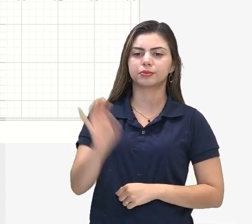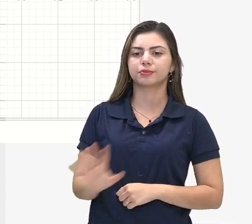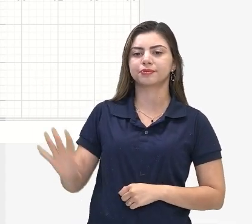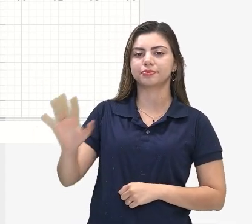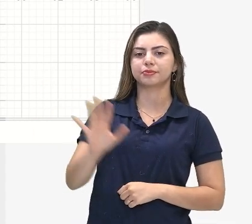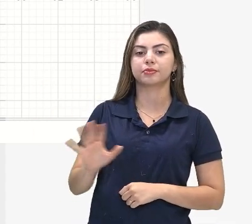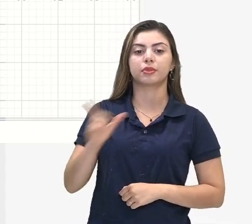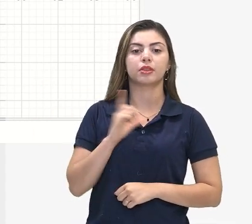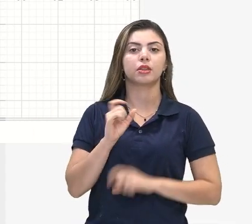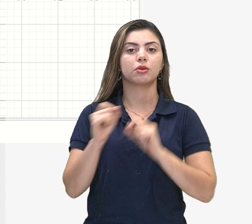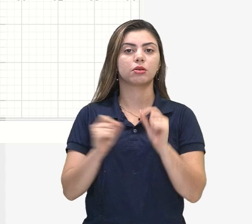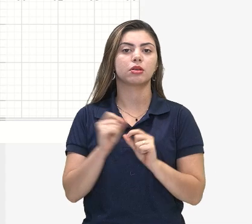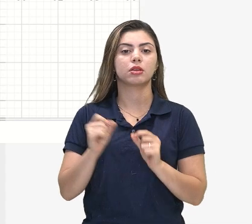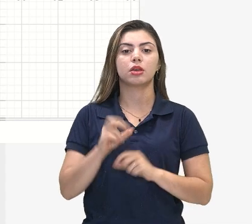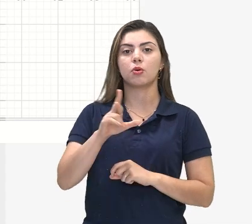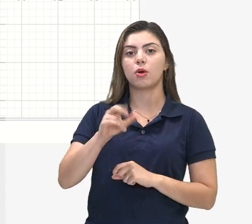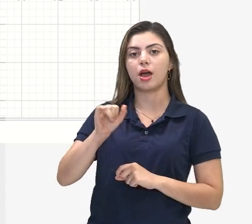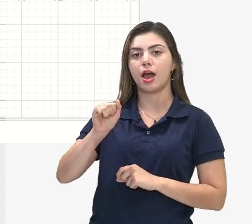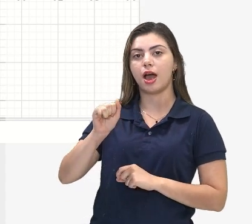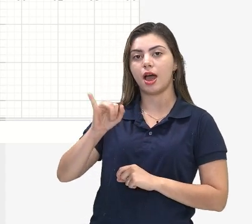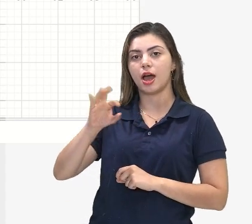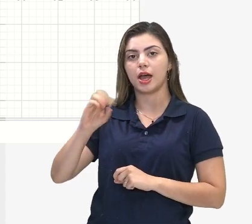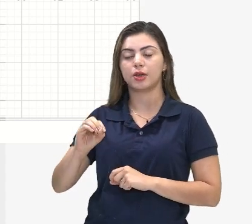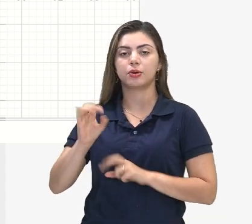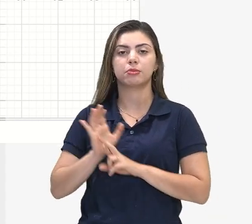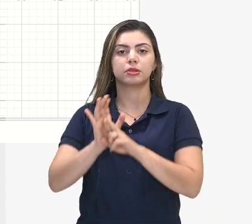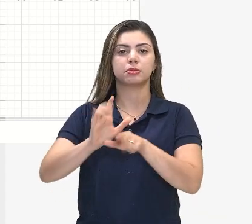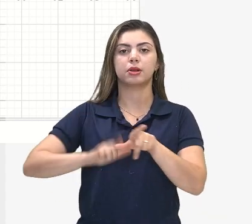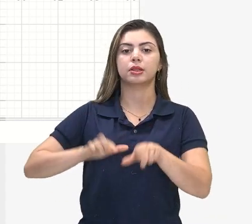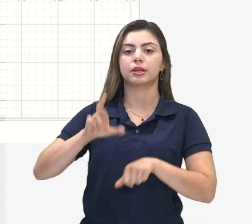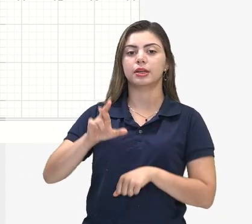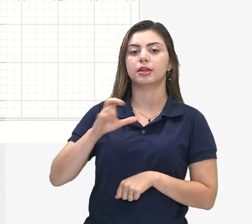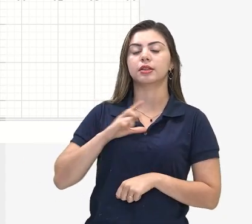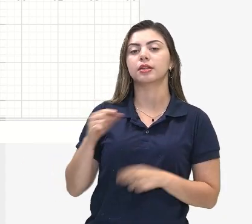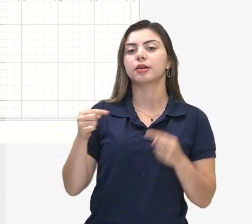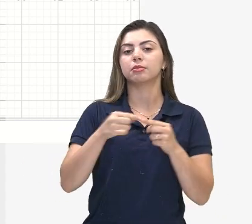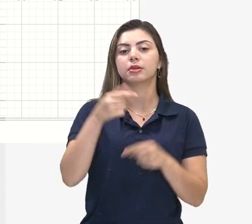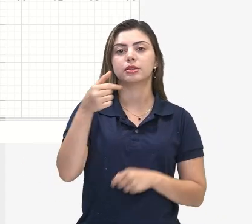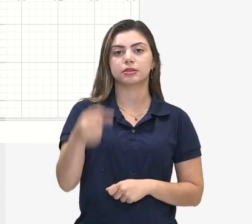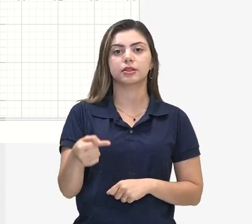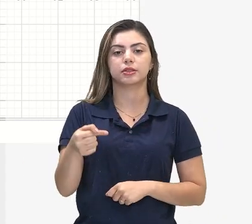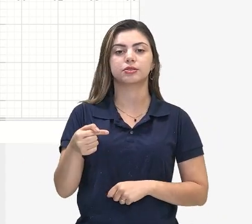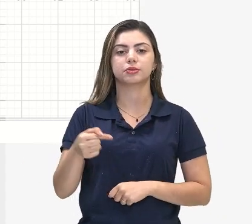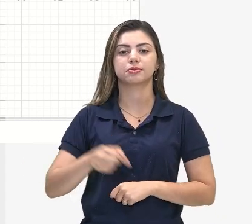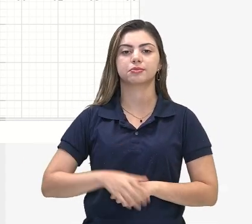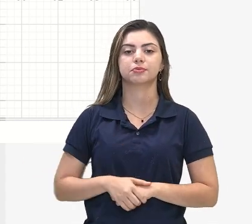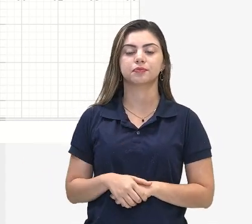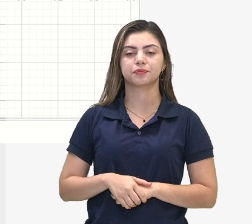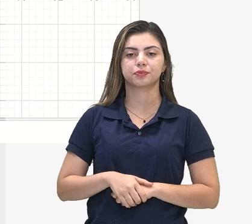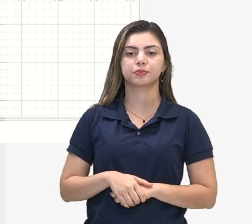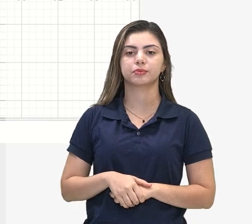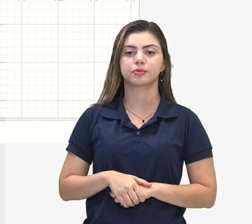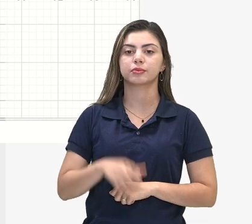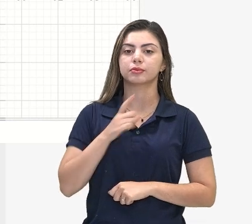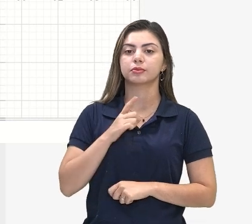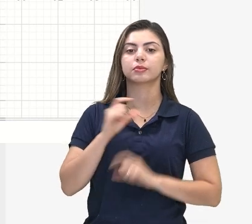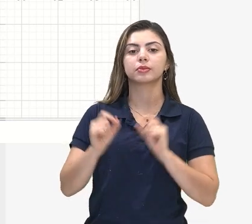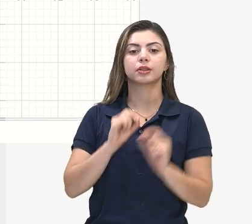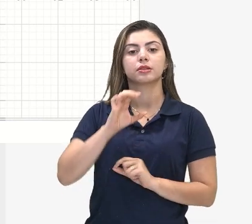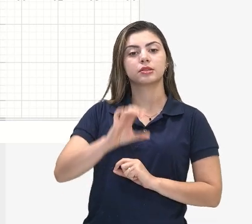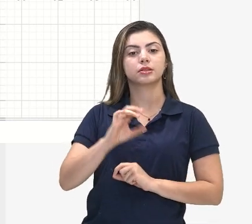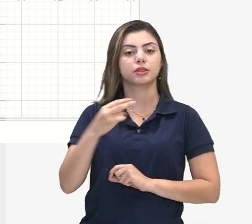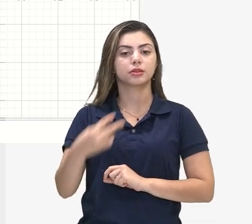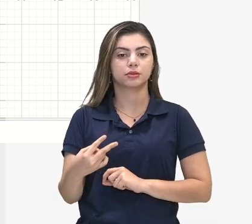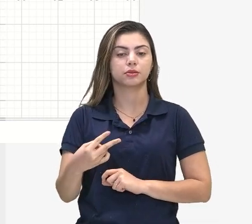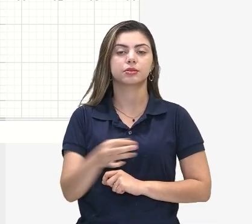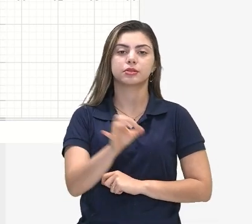o raio. Esse raio tem uma medida de quanto? 7, certo? E temos aqui C2,